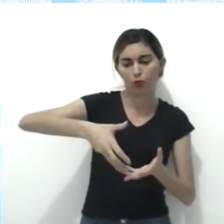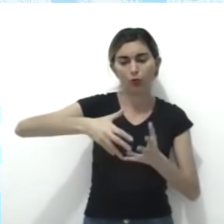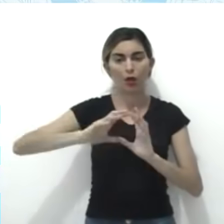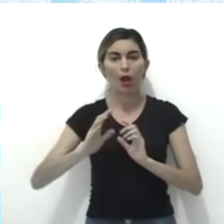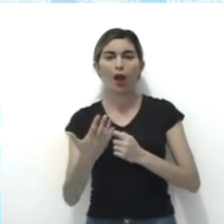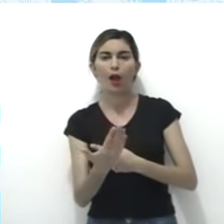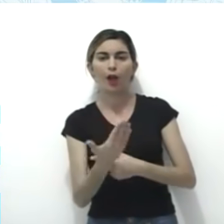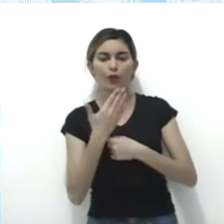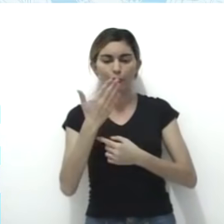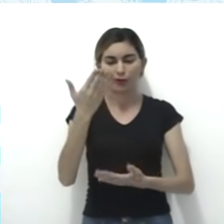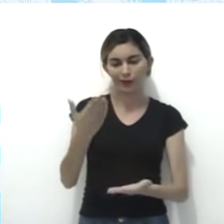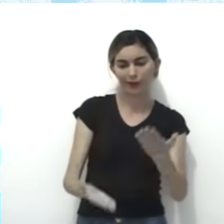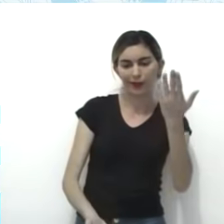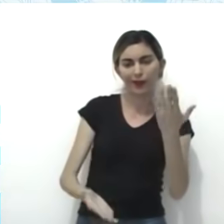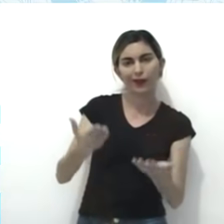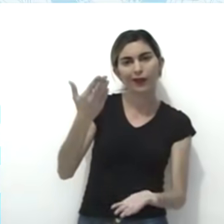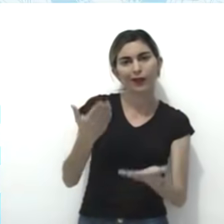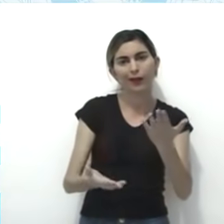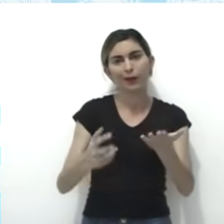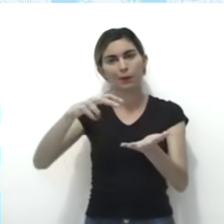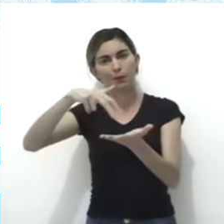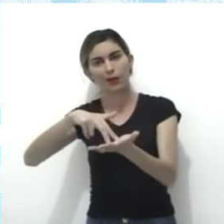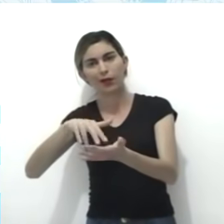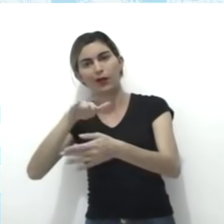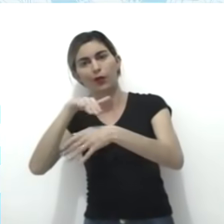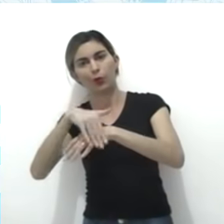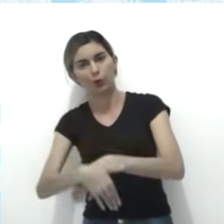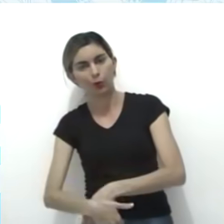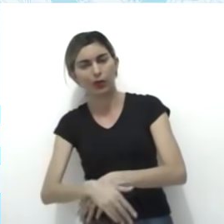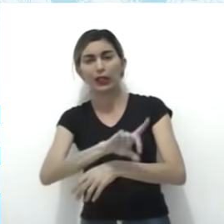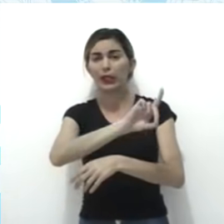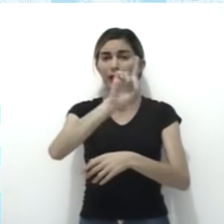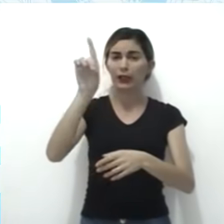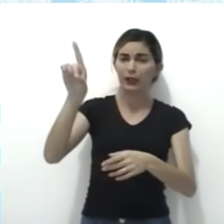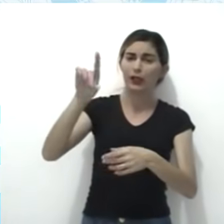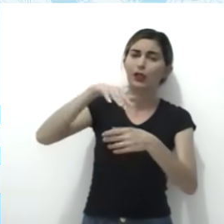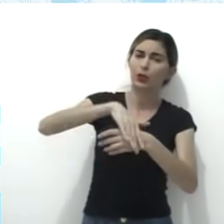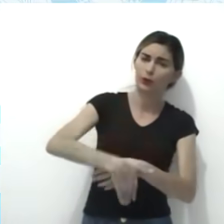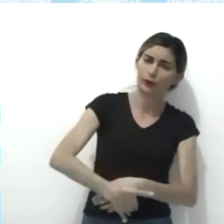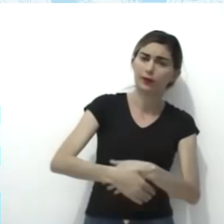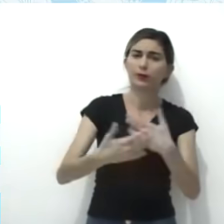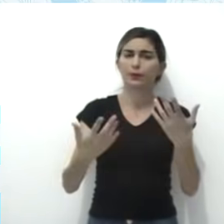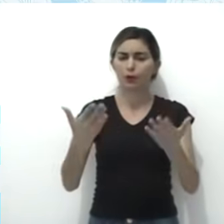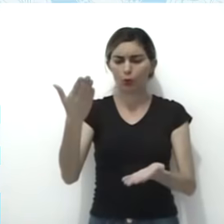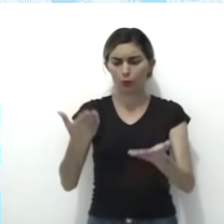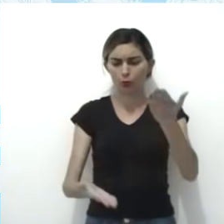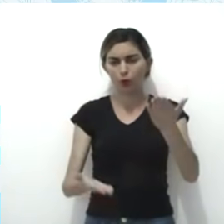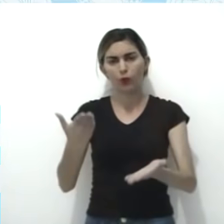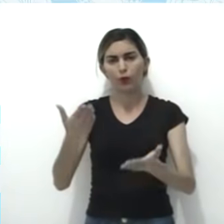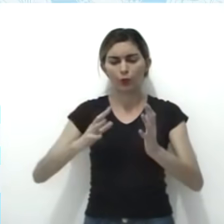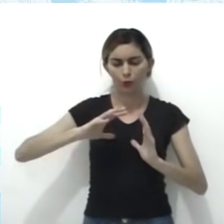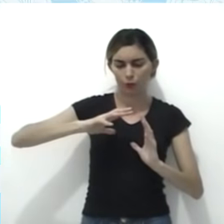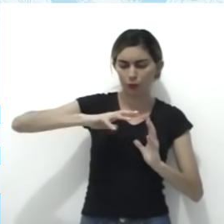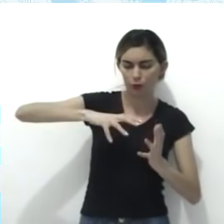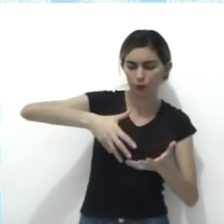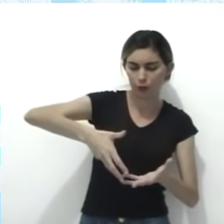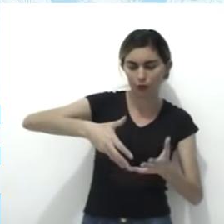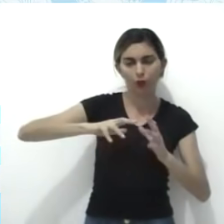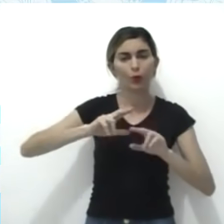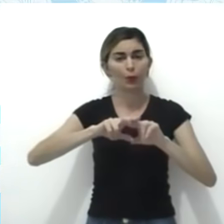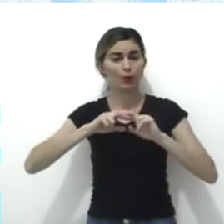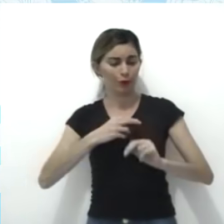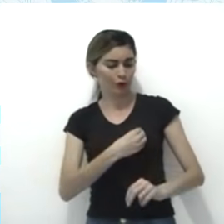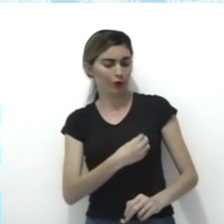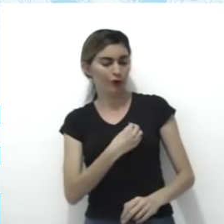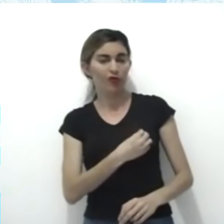rotação ele possibilita um equilíbrio entre dia e noite e regula a temperatura do planeta por esse motivo é